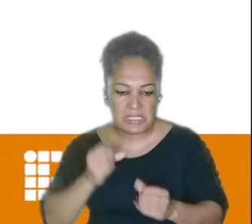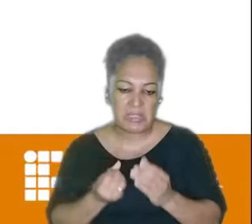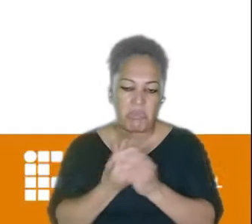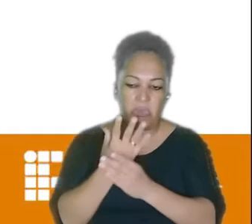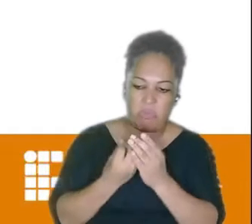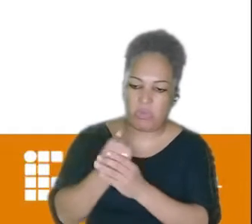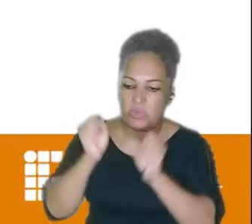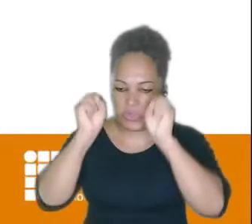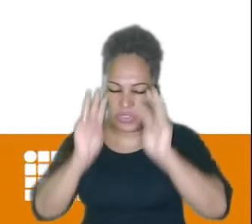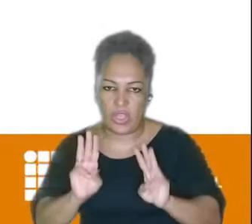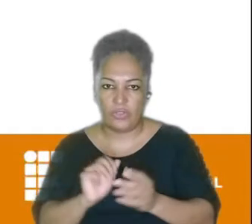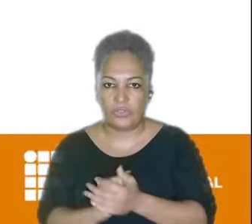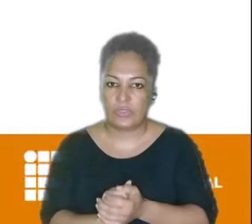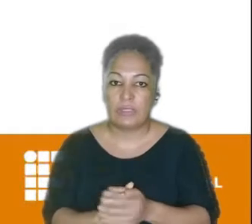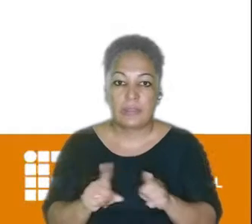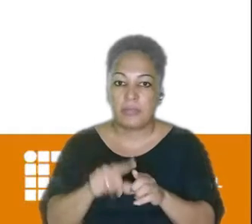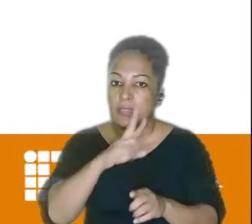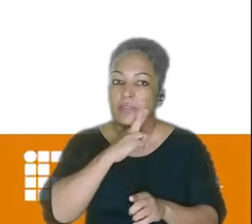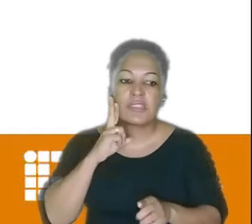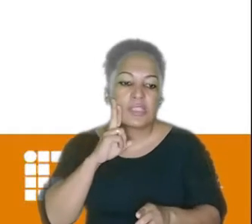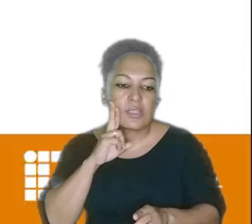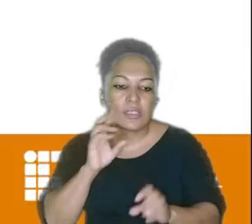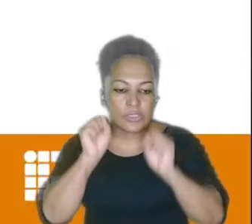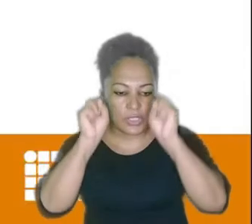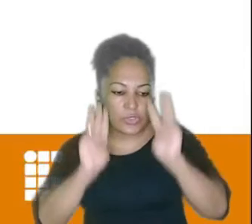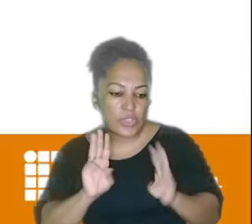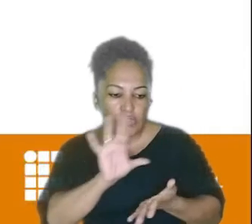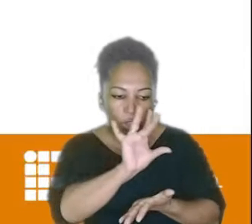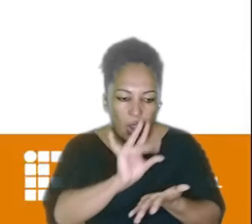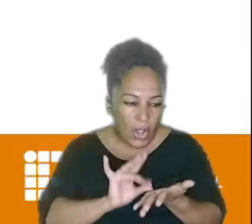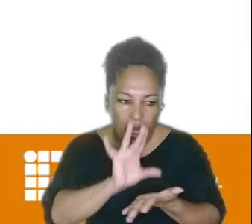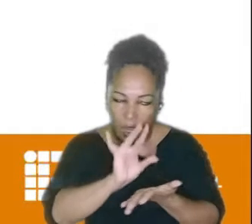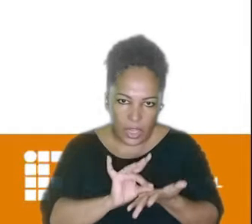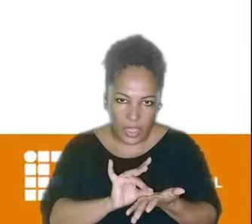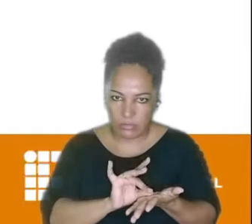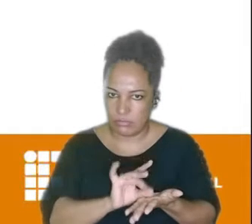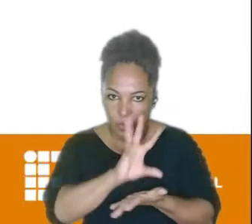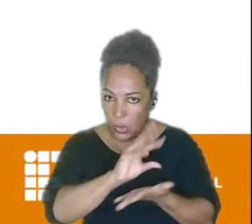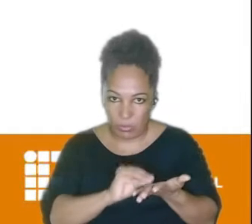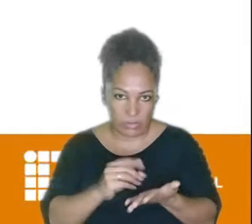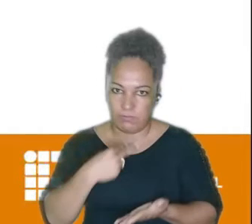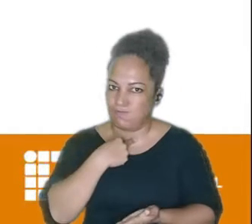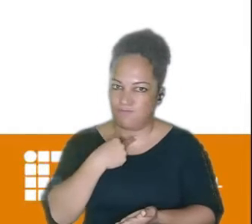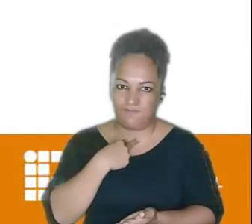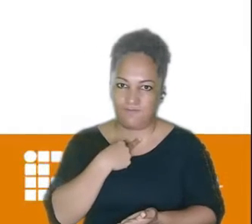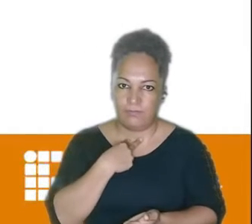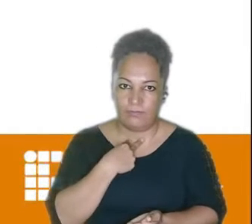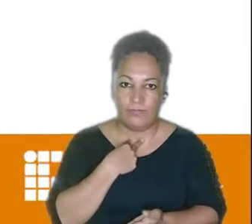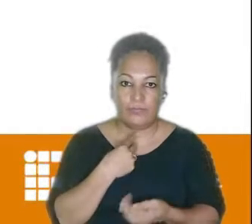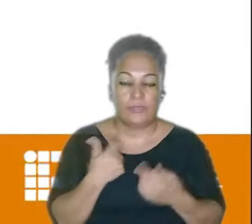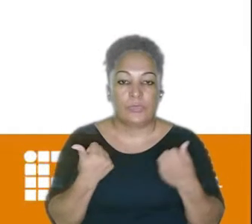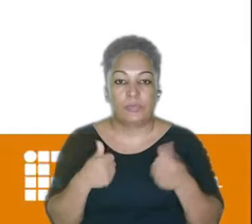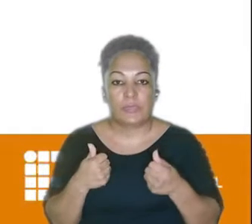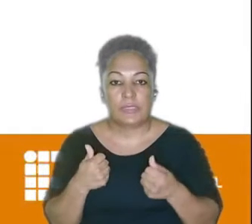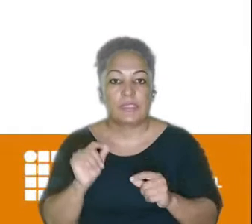a roda do zero. Não é ir lá em nenhum software de restaurante também e fazer um copia e cola. Pelo amor de Deus, não é isso. Essa